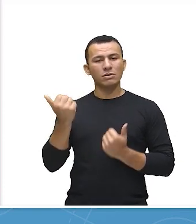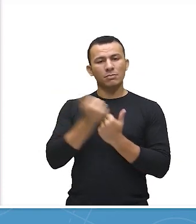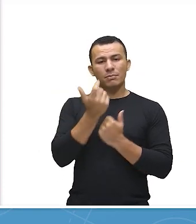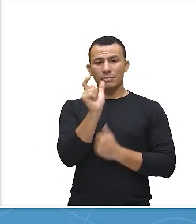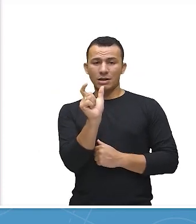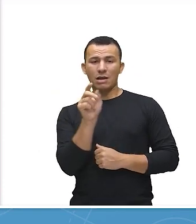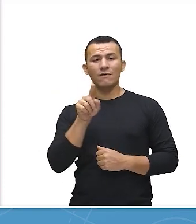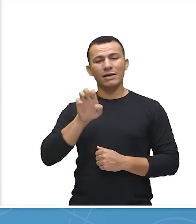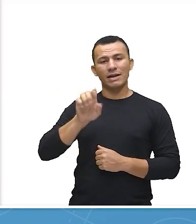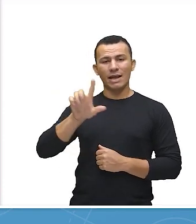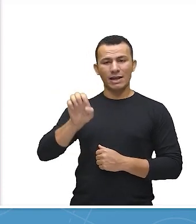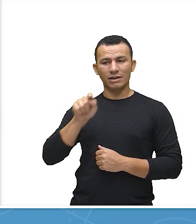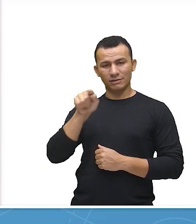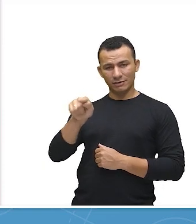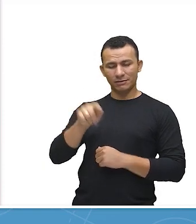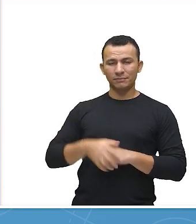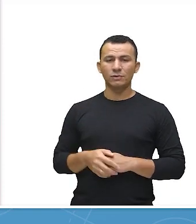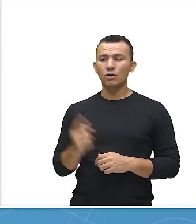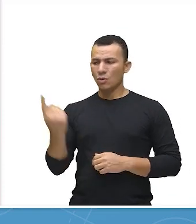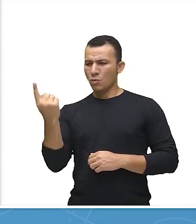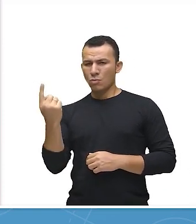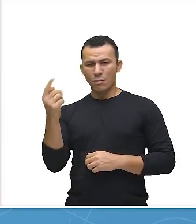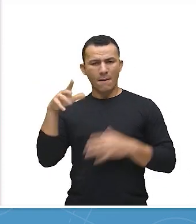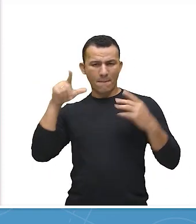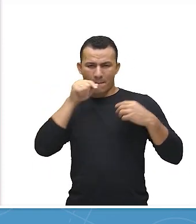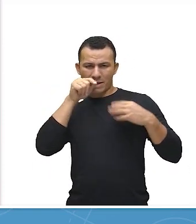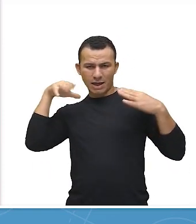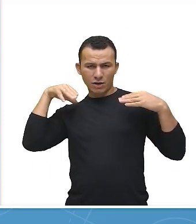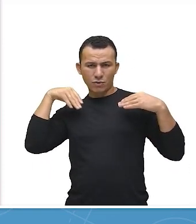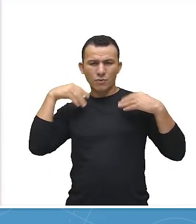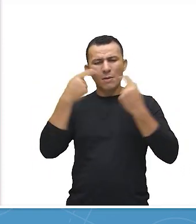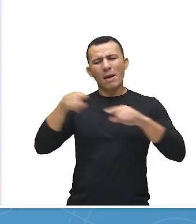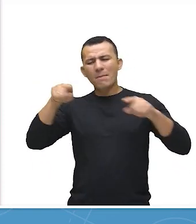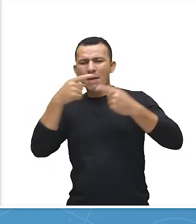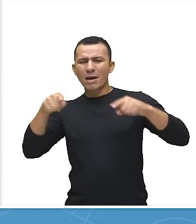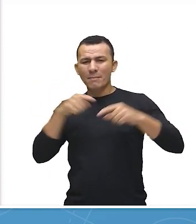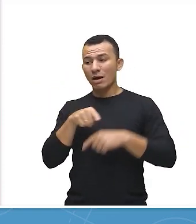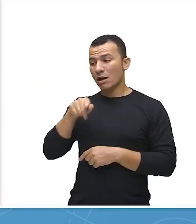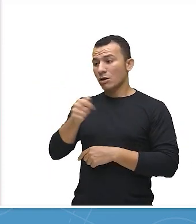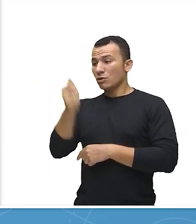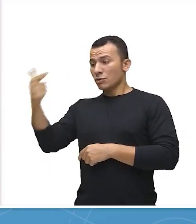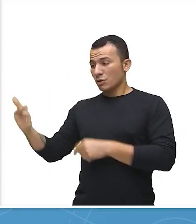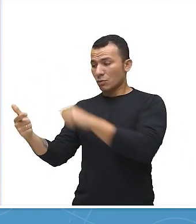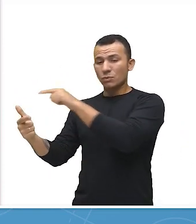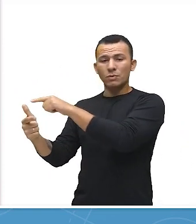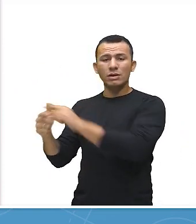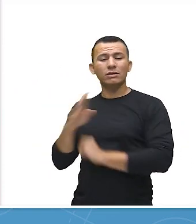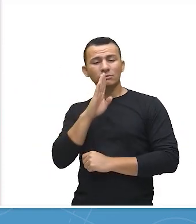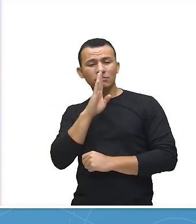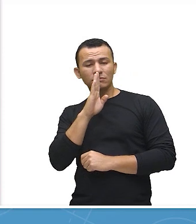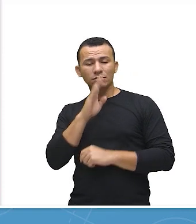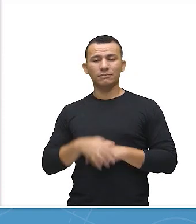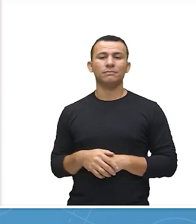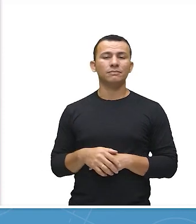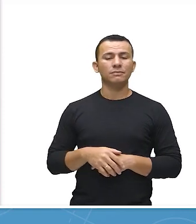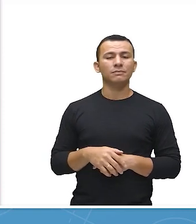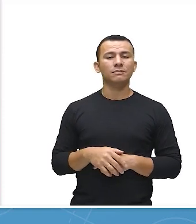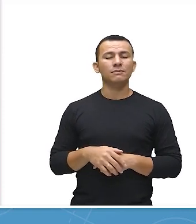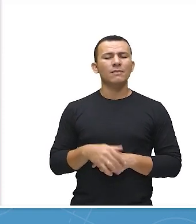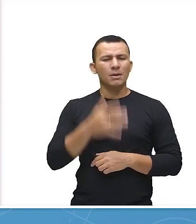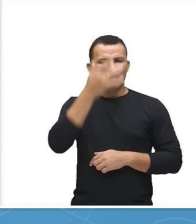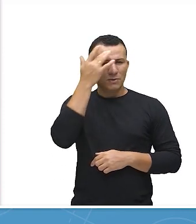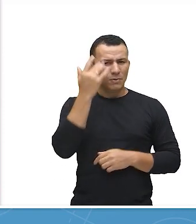a resposta correta. Vamos voltar lá no texto rapidamente, só para a gente mostrar para vocês onde